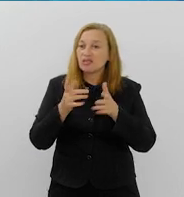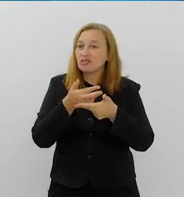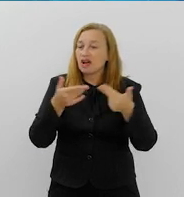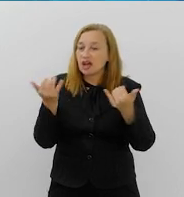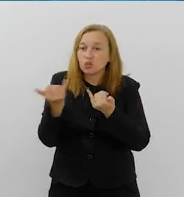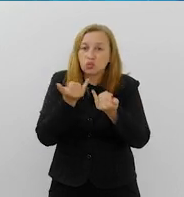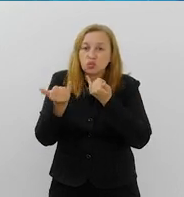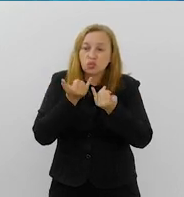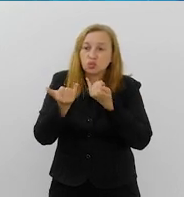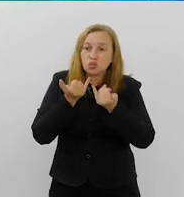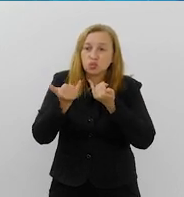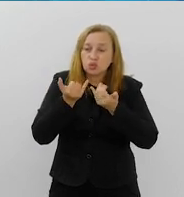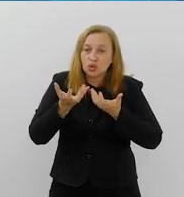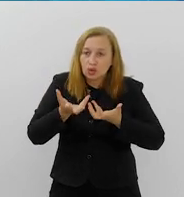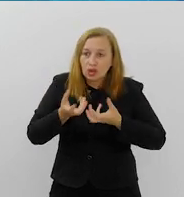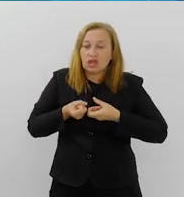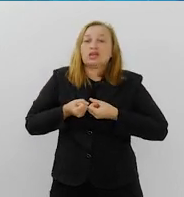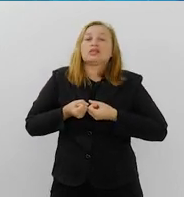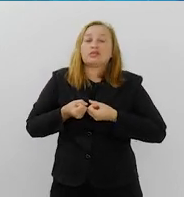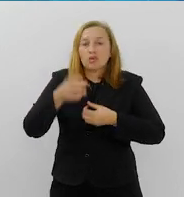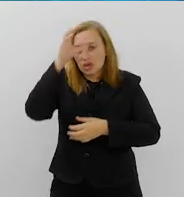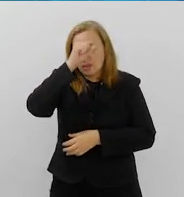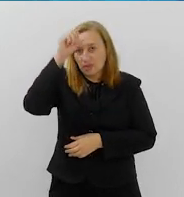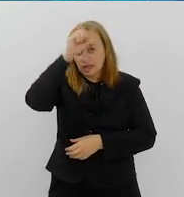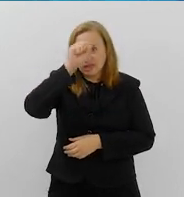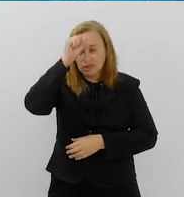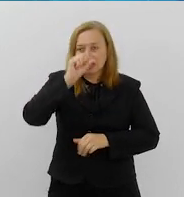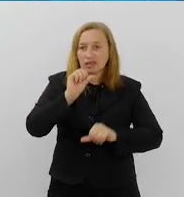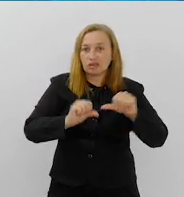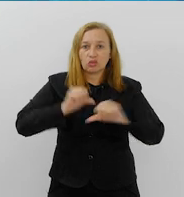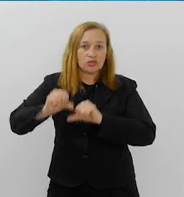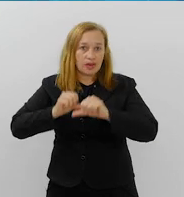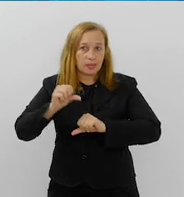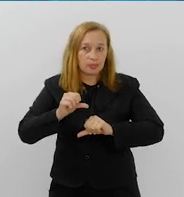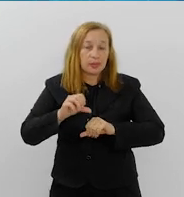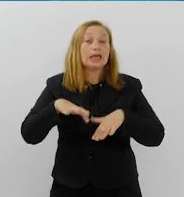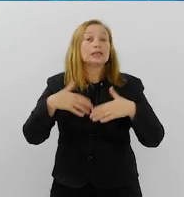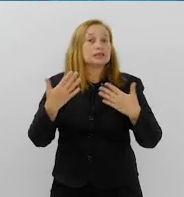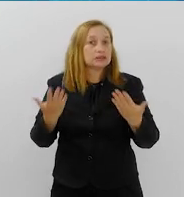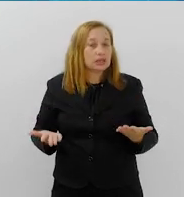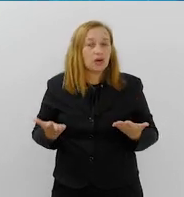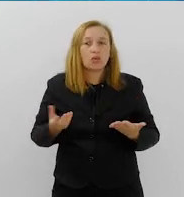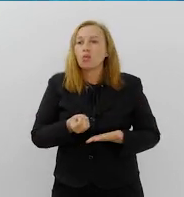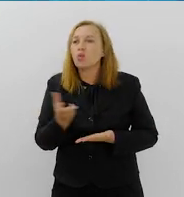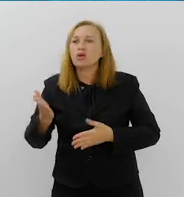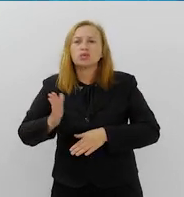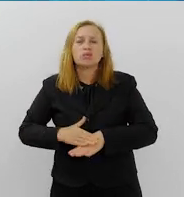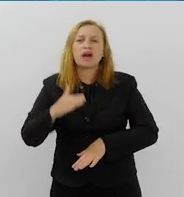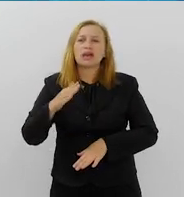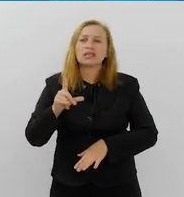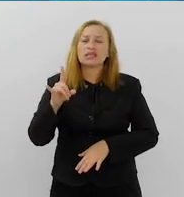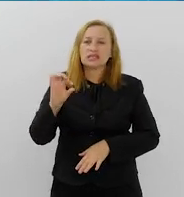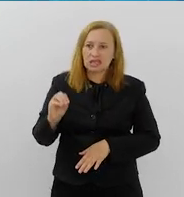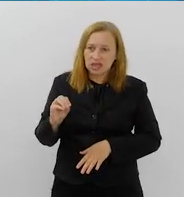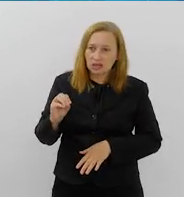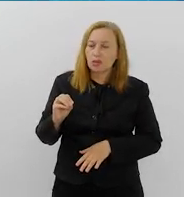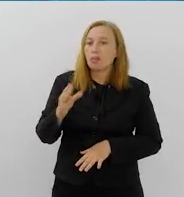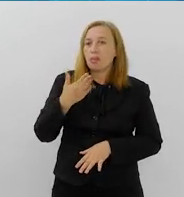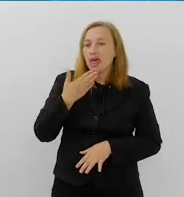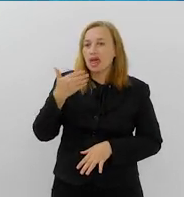para receber inúmeros estímulos, né? E aprender e se modificar. Então, quanto mais